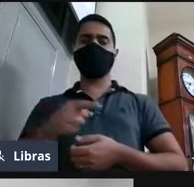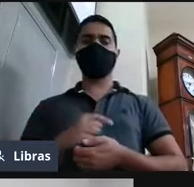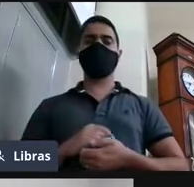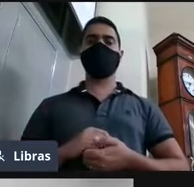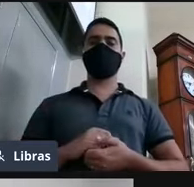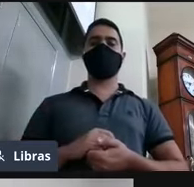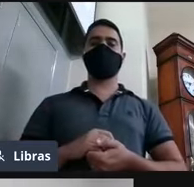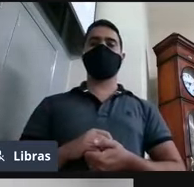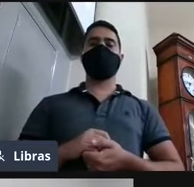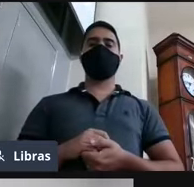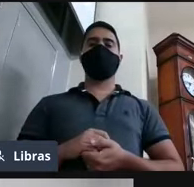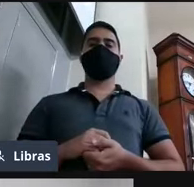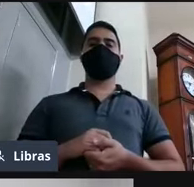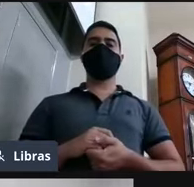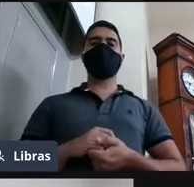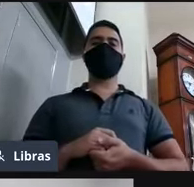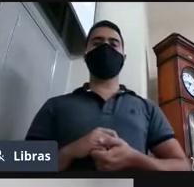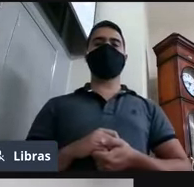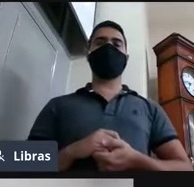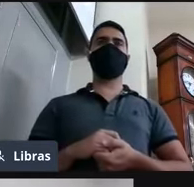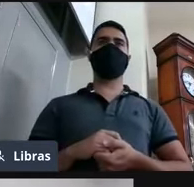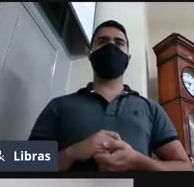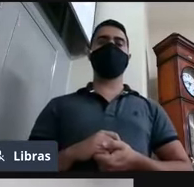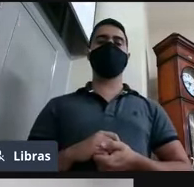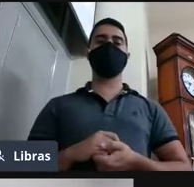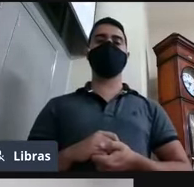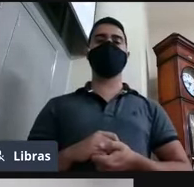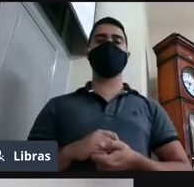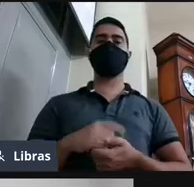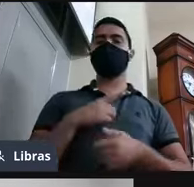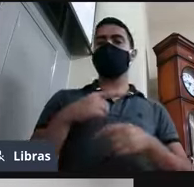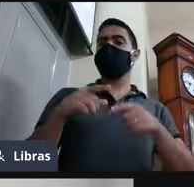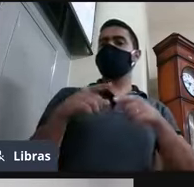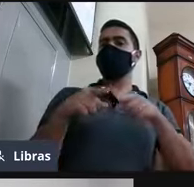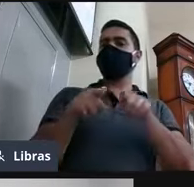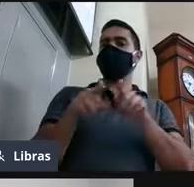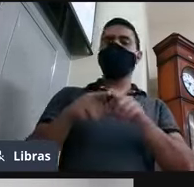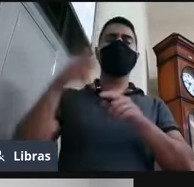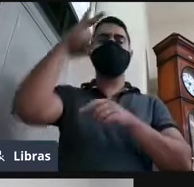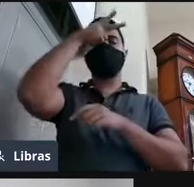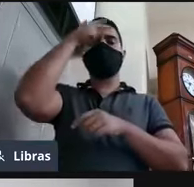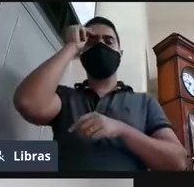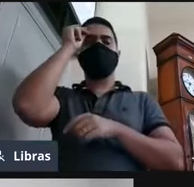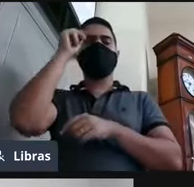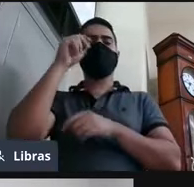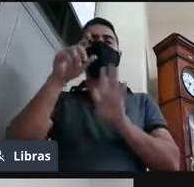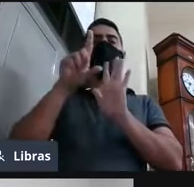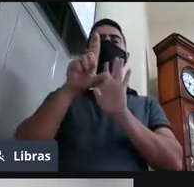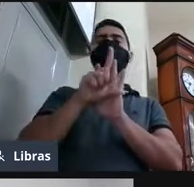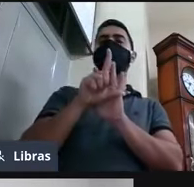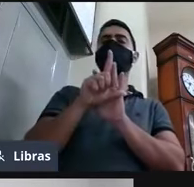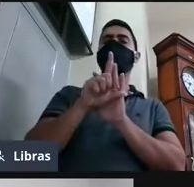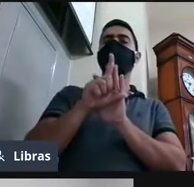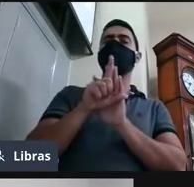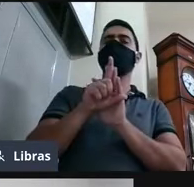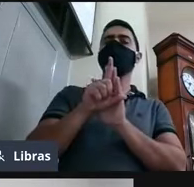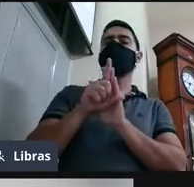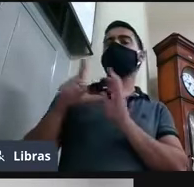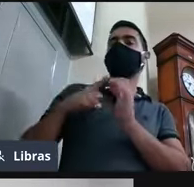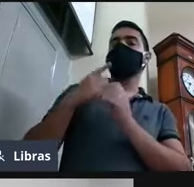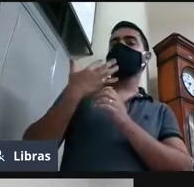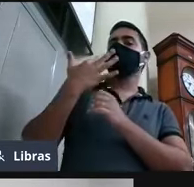1.228.098,72, revelando a saída de recursos da conta do Fundeb. Posicionou-se ainda pela comunicação do prefeito na forma da lei orgânica para que tomasse